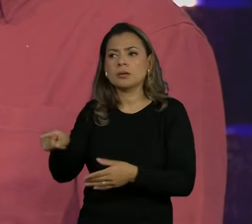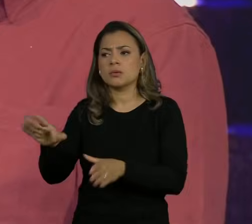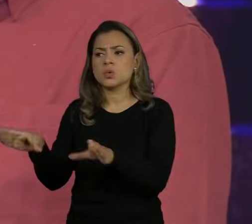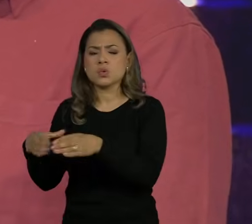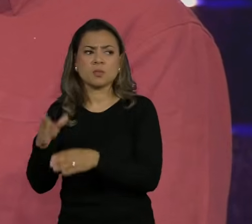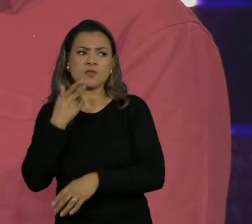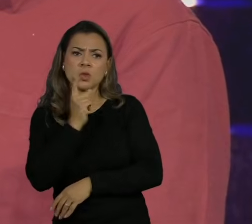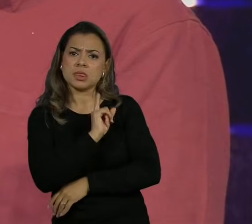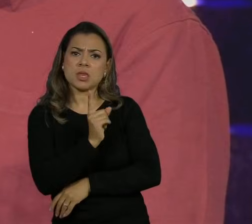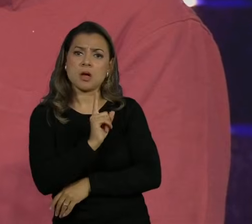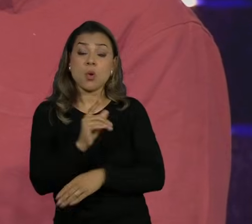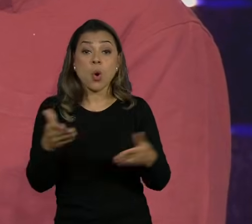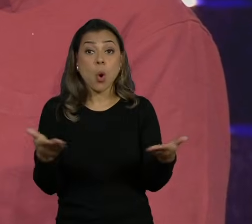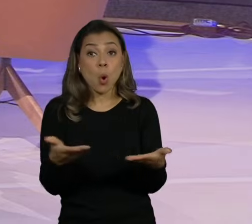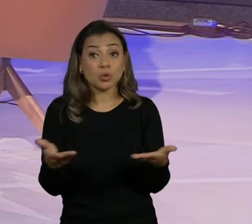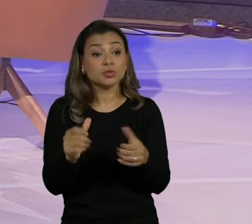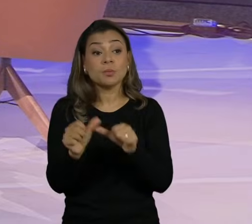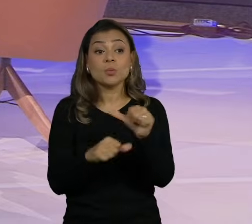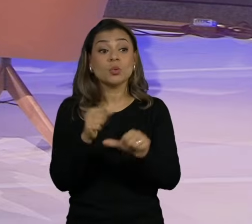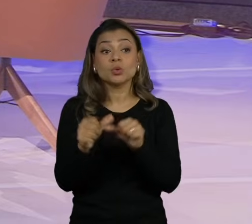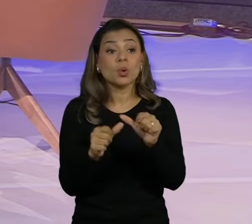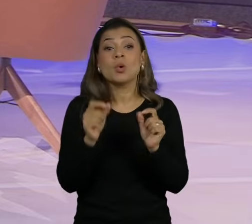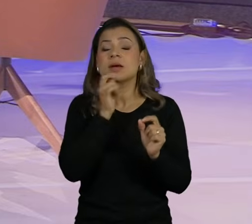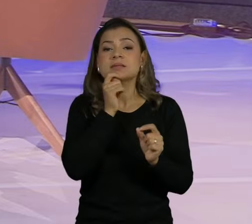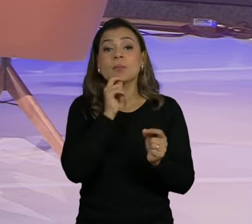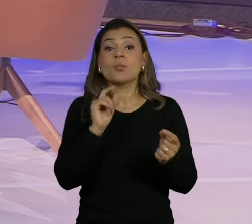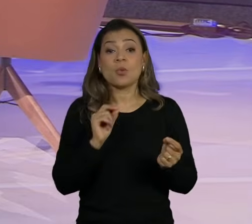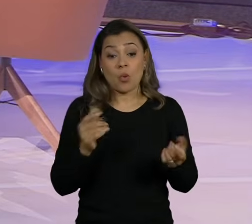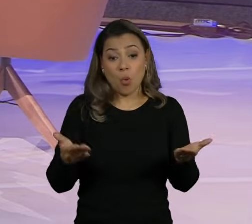empregado é o seu colaborador. Não é